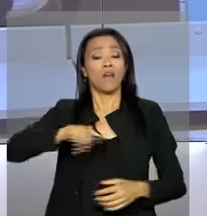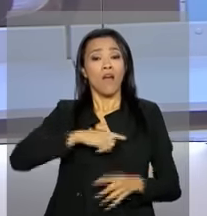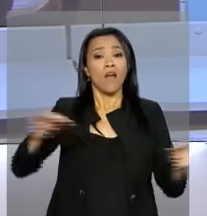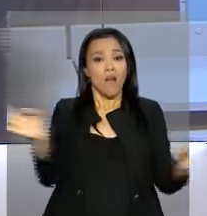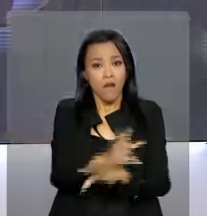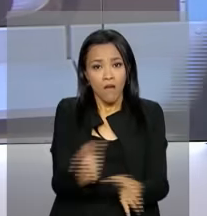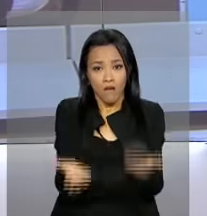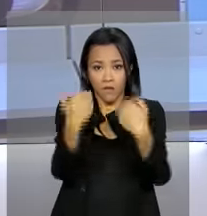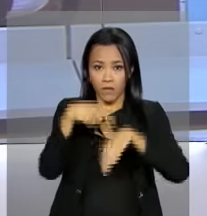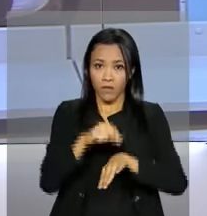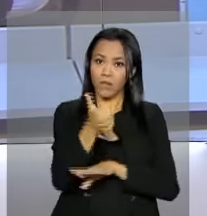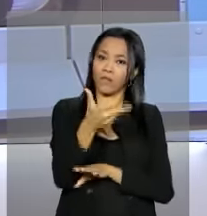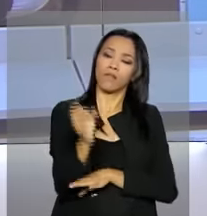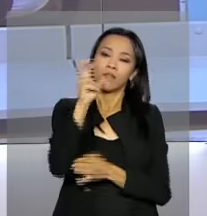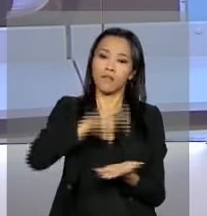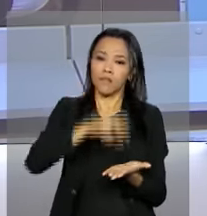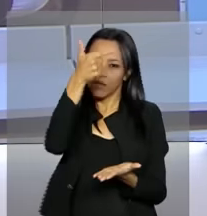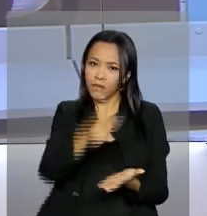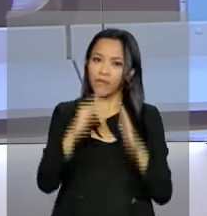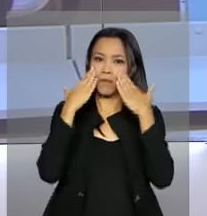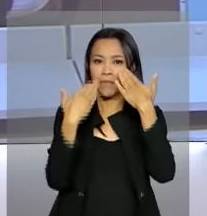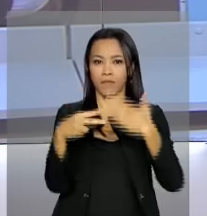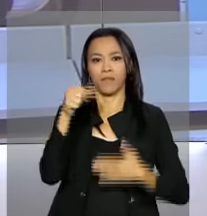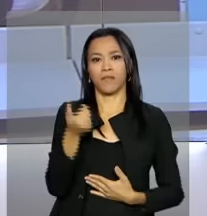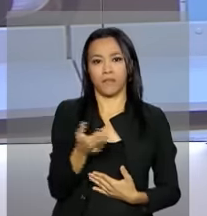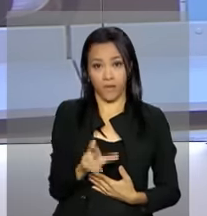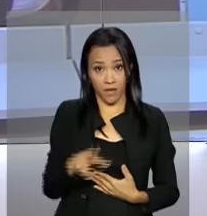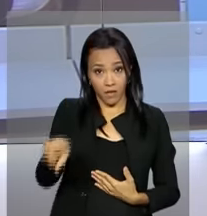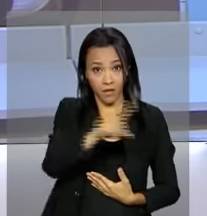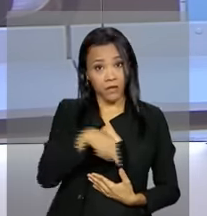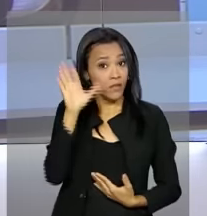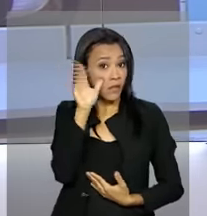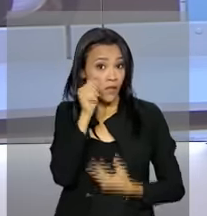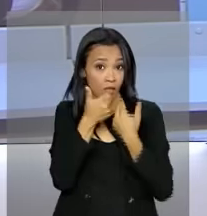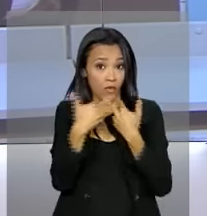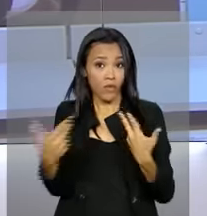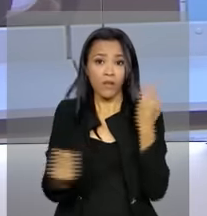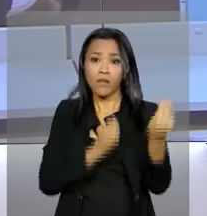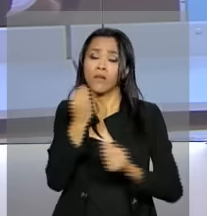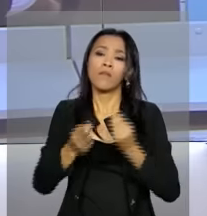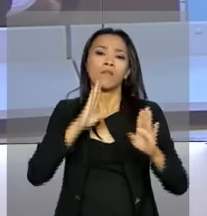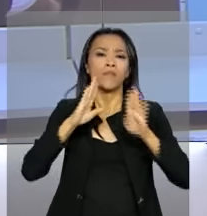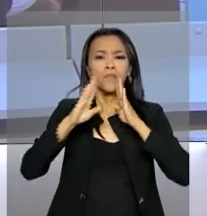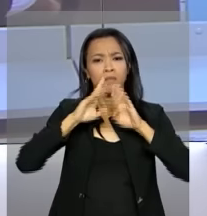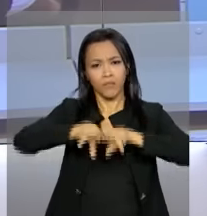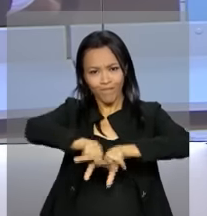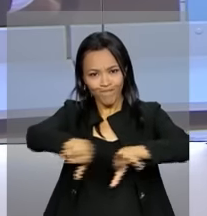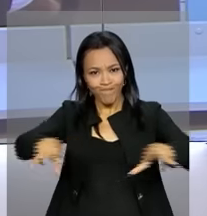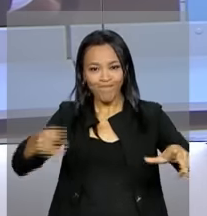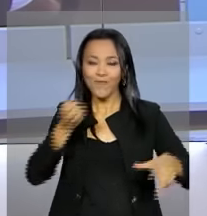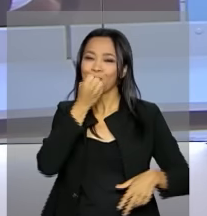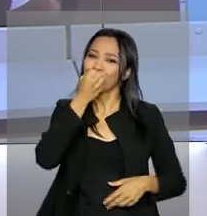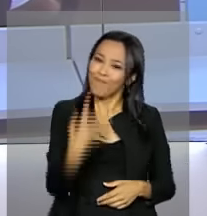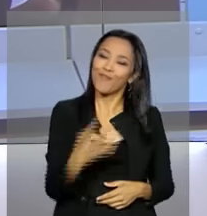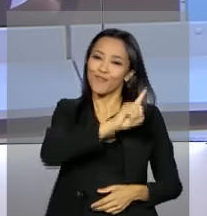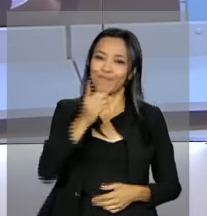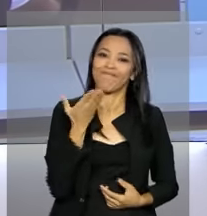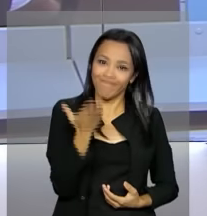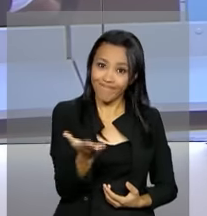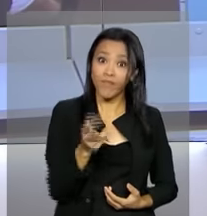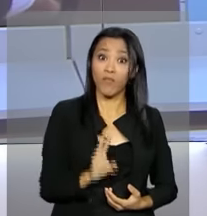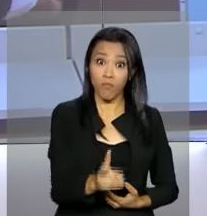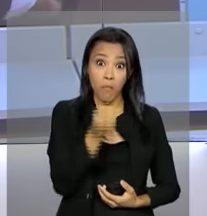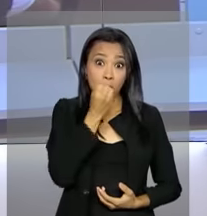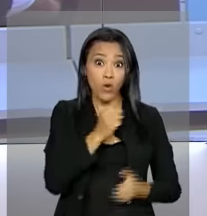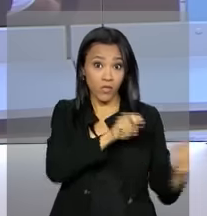Voltamos às 10 da manhã na próxima edição do repórter NBR acompanhe também as novidades em nossas redes sociais um bom dia para